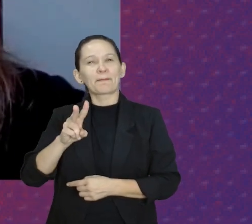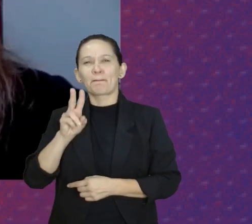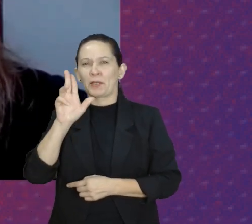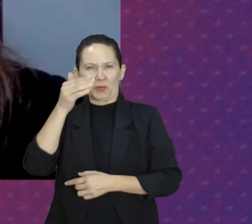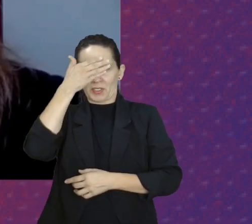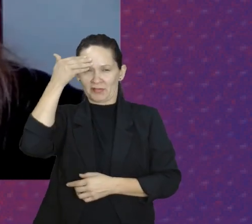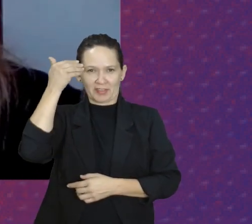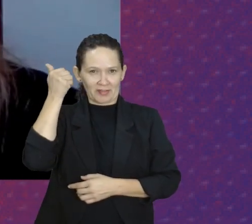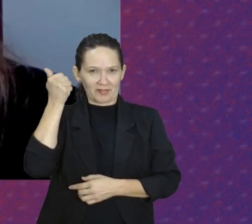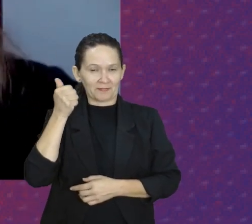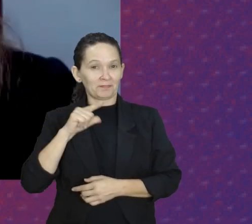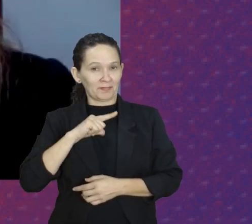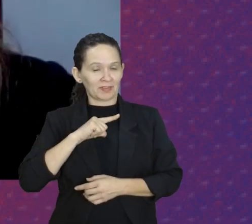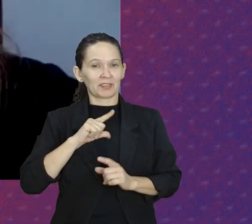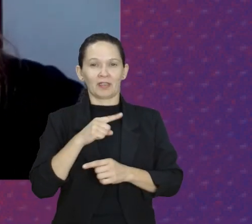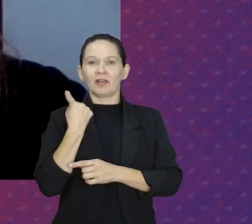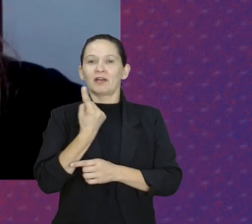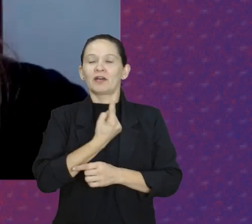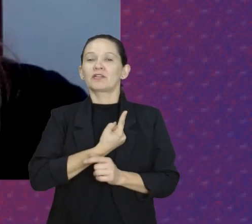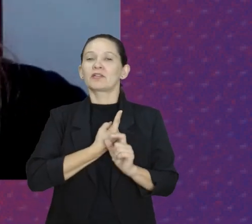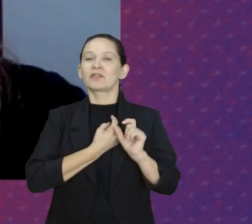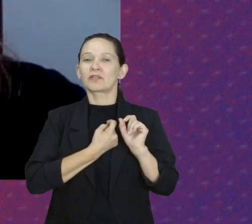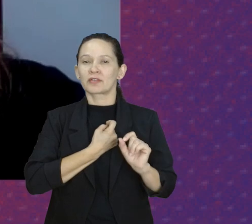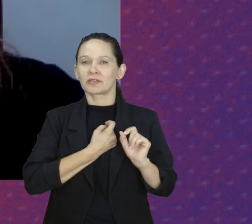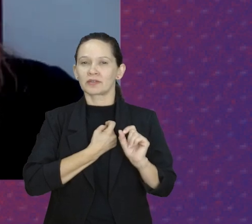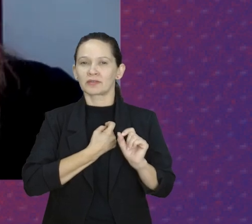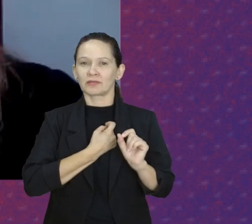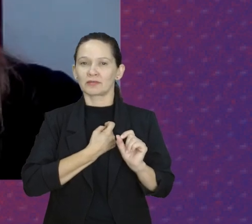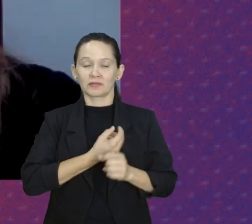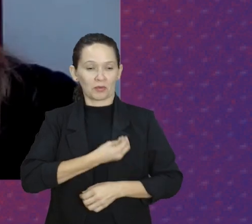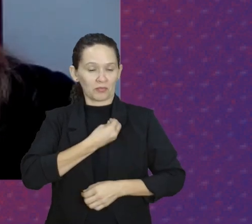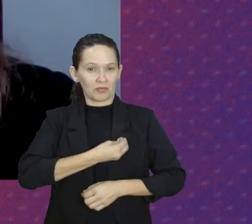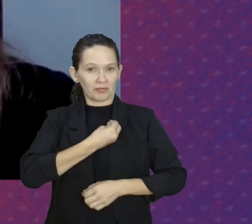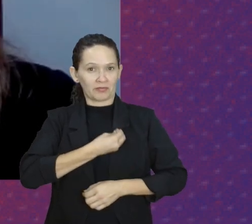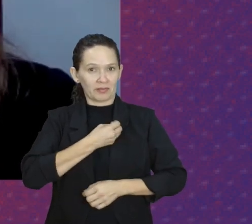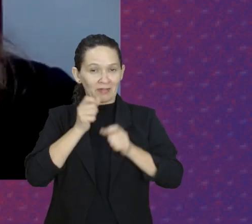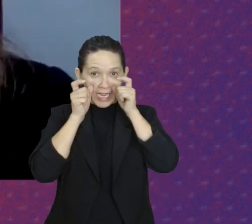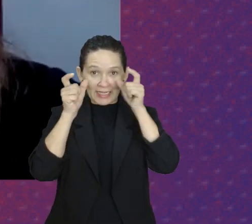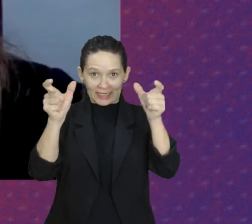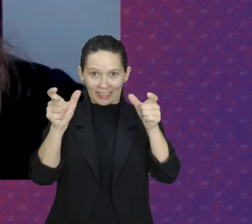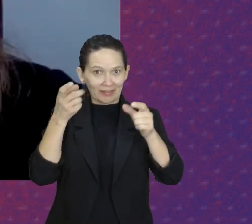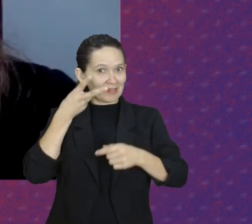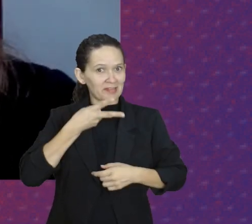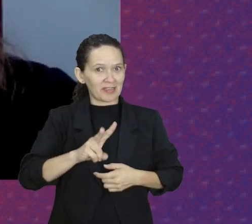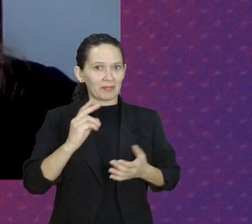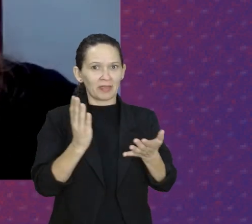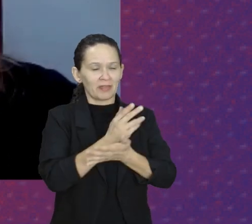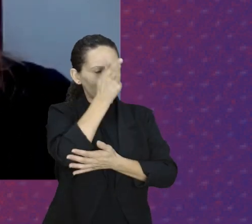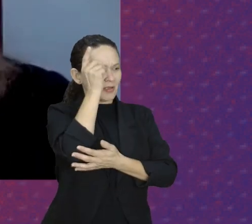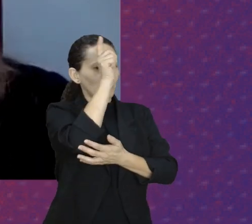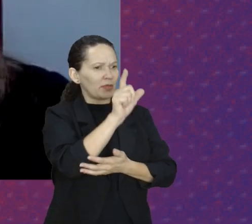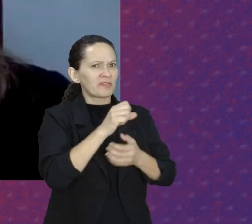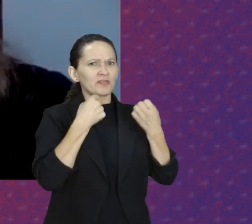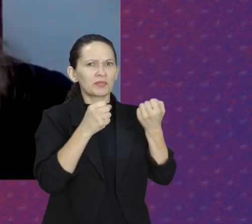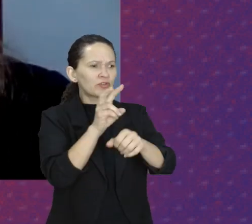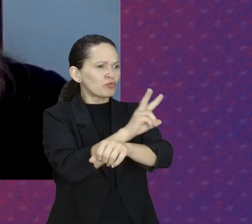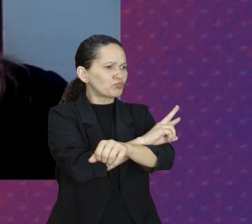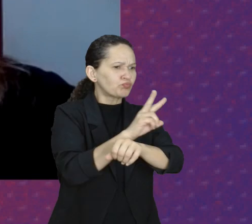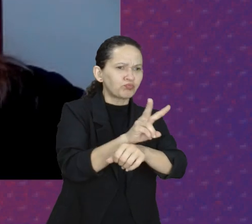inteiro, né? Então a gente tem uma presença atenta, às vezes a pessoa requer supervisão,